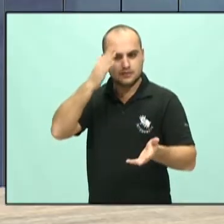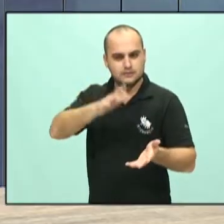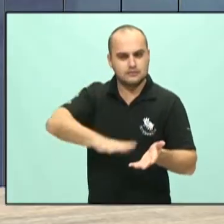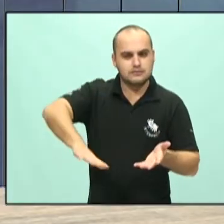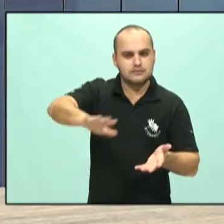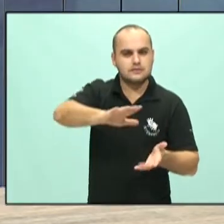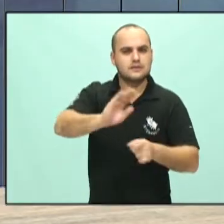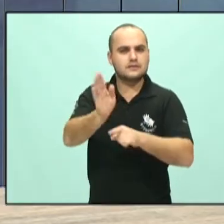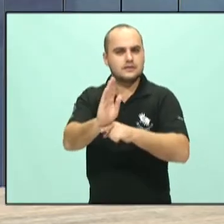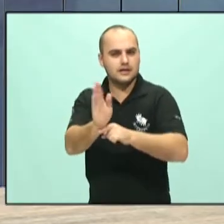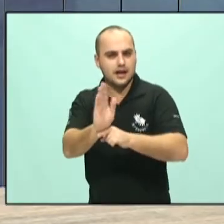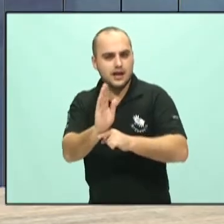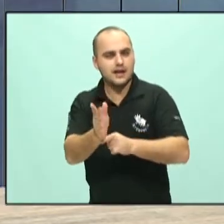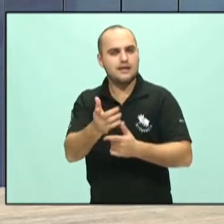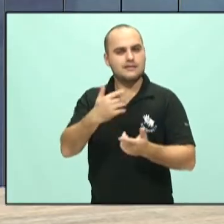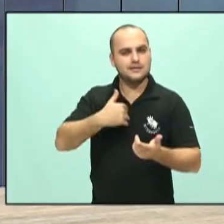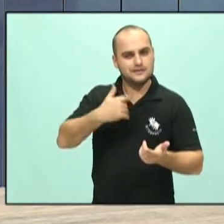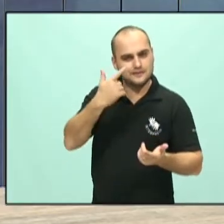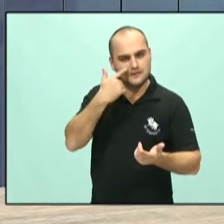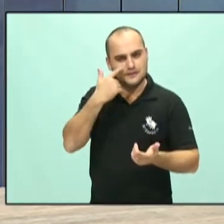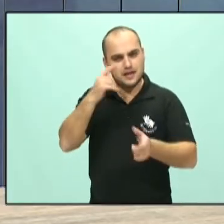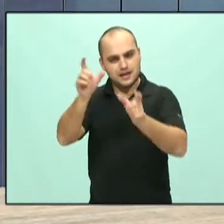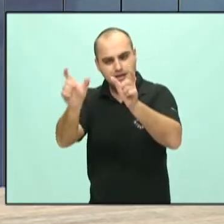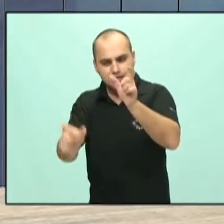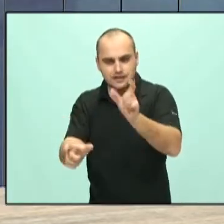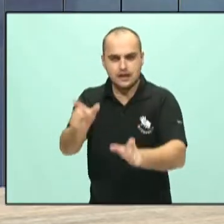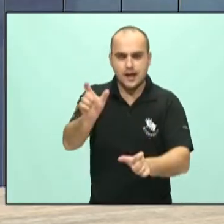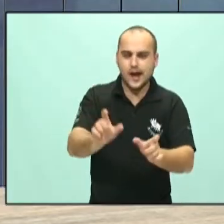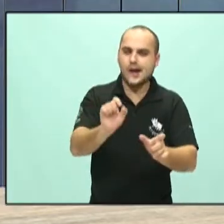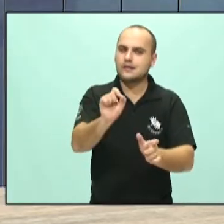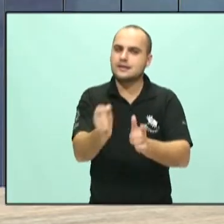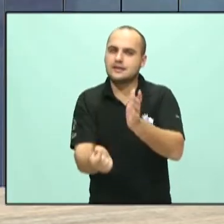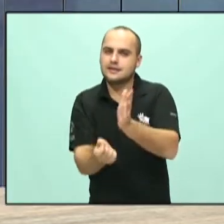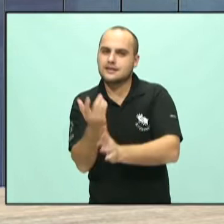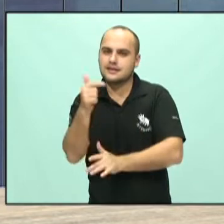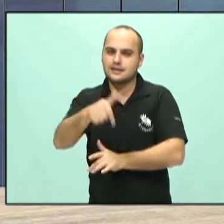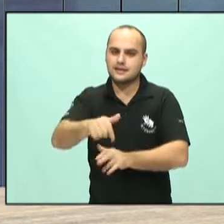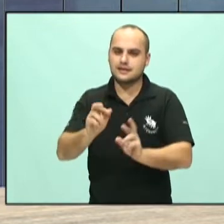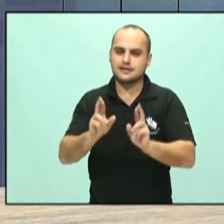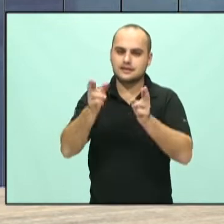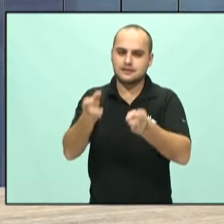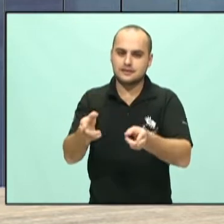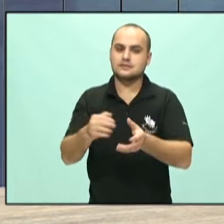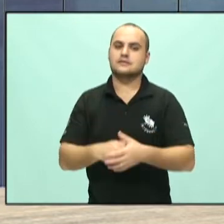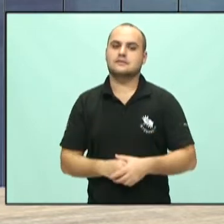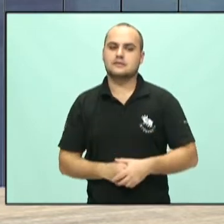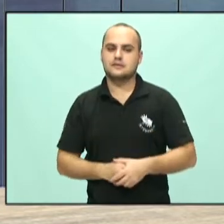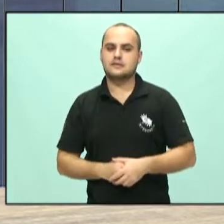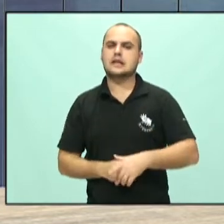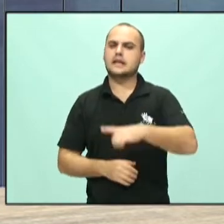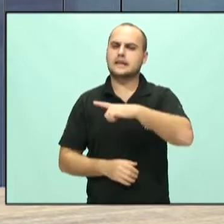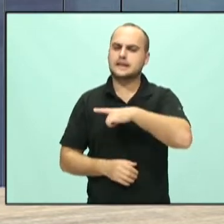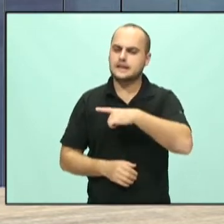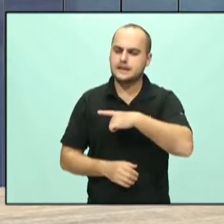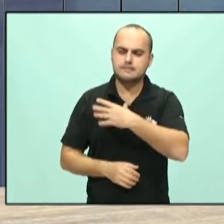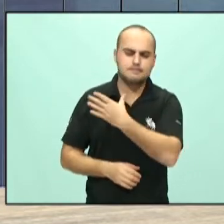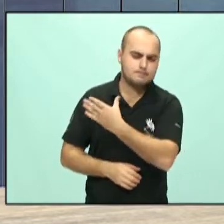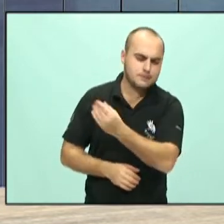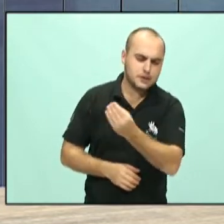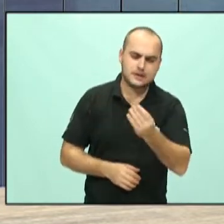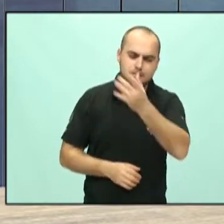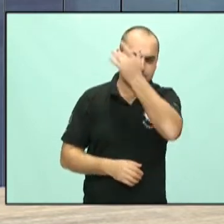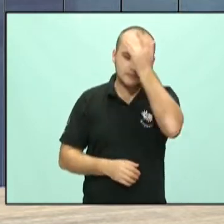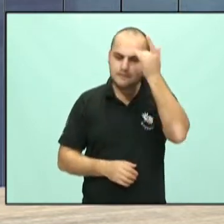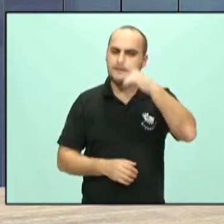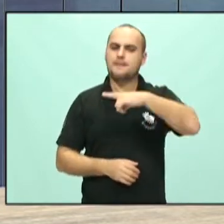se deslocar e prestigiar o que a gente produz aqui na região, né? Porque vale ressaltar que tem muitas pessoas talentosas, muitas